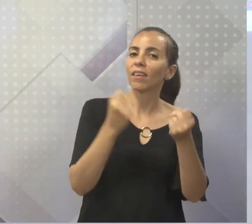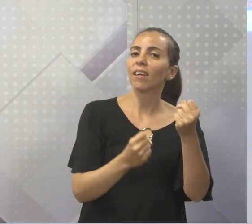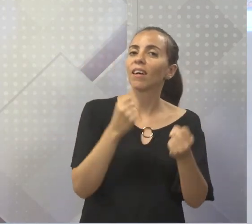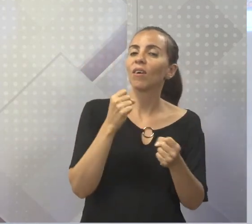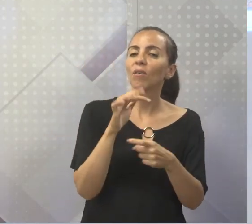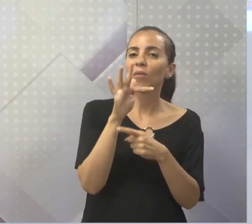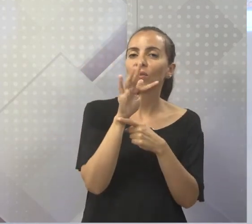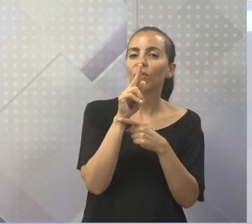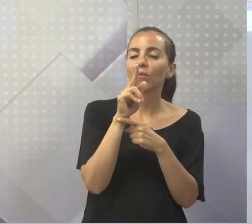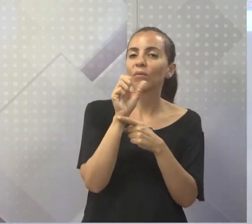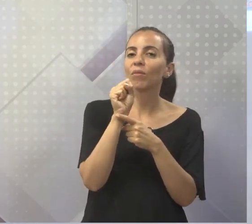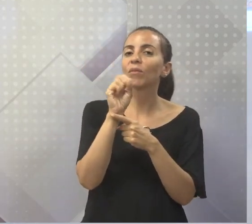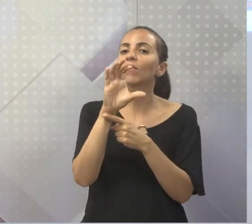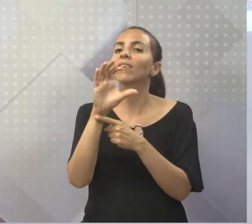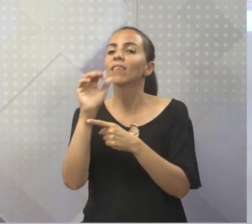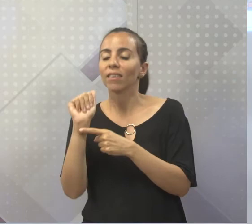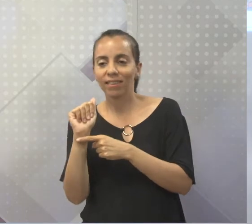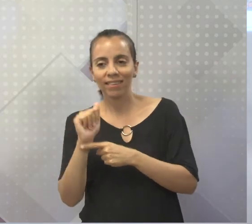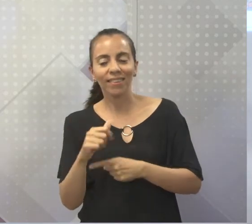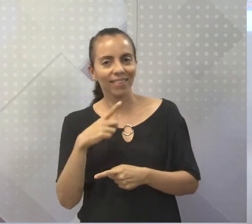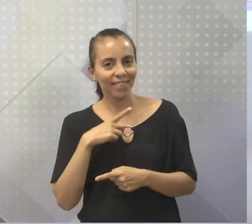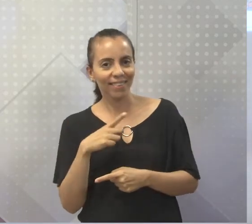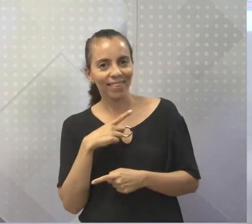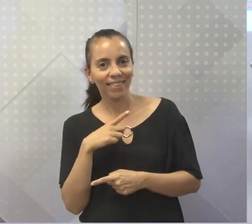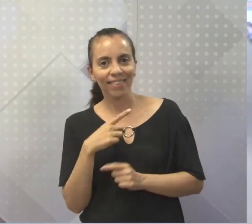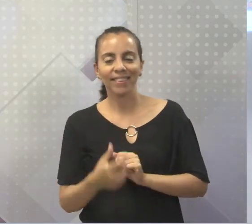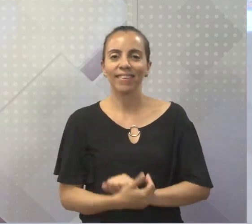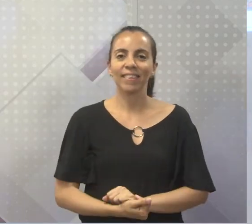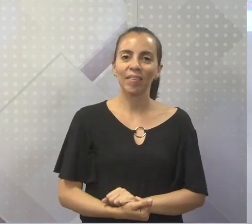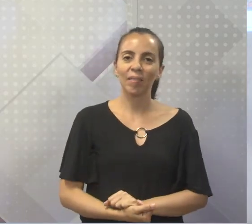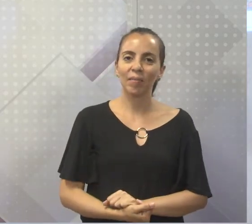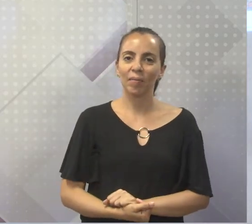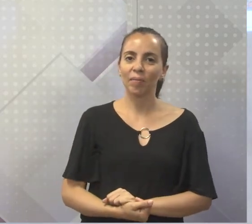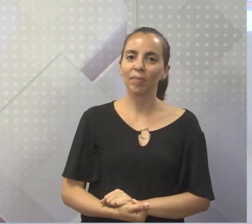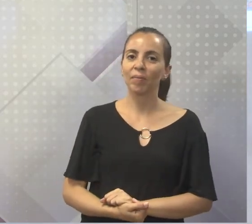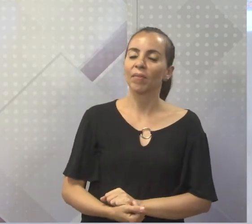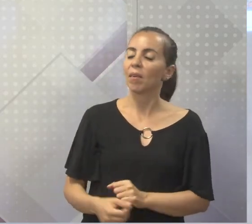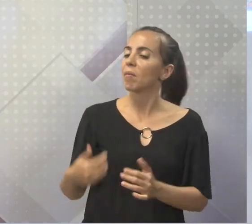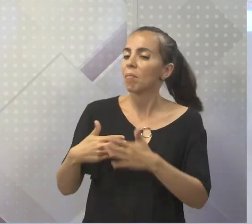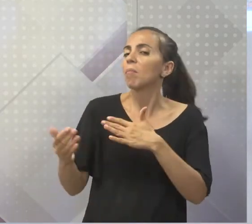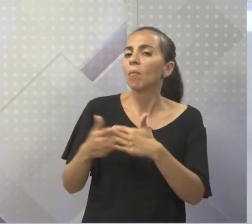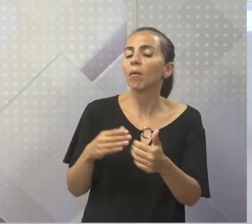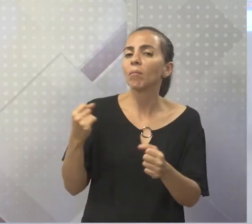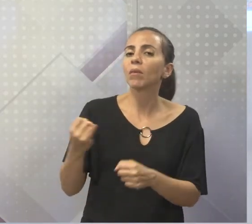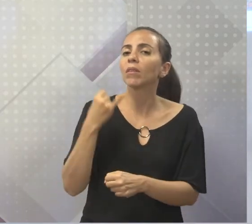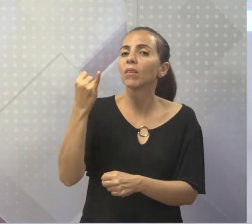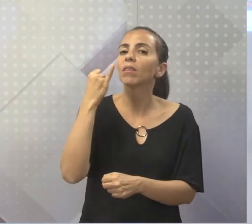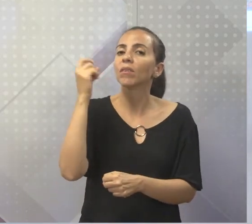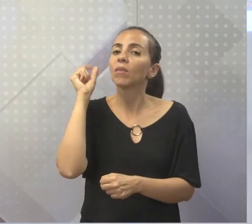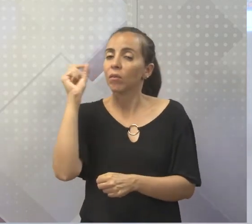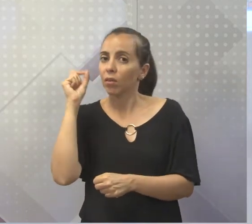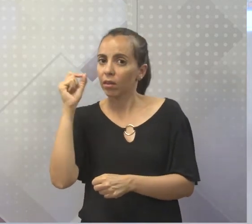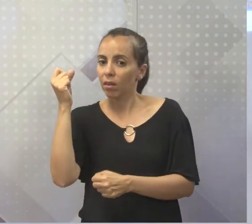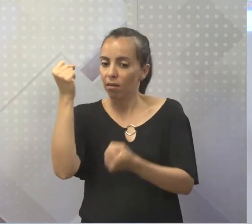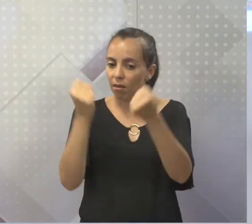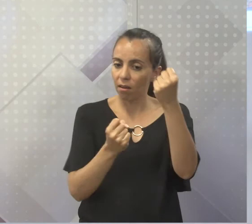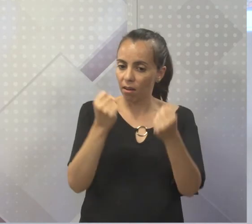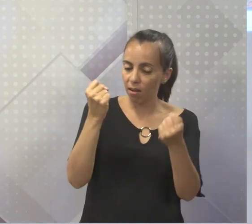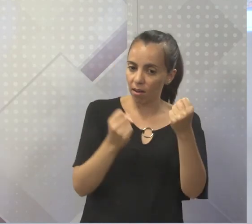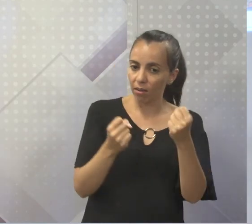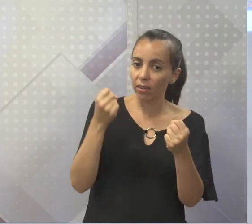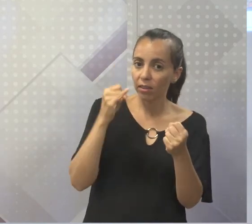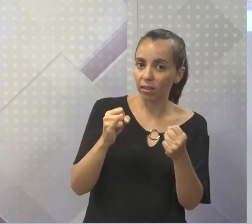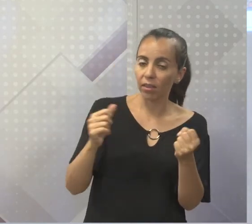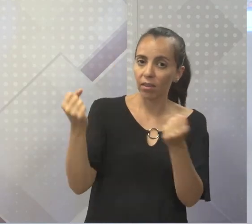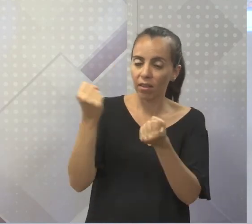Se eu tiver essa deixa dessa aqui eu arrumar um bocado agora o parou dá pra entra isso tem uma verdade